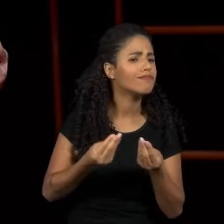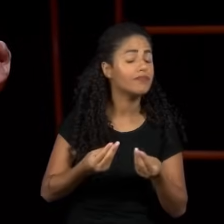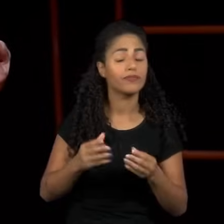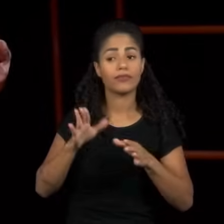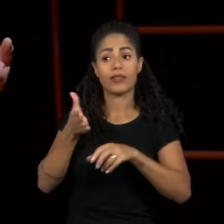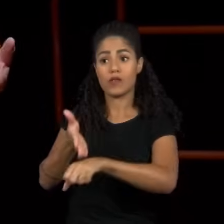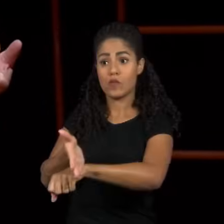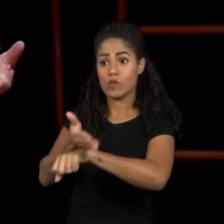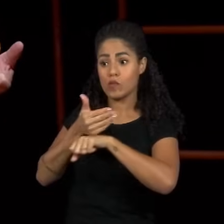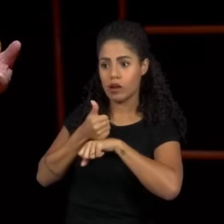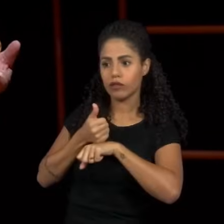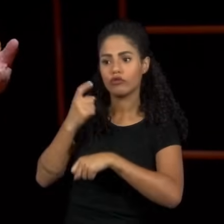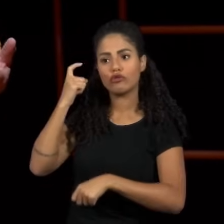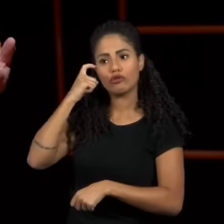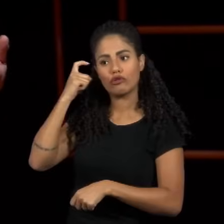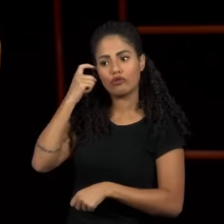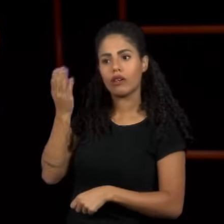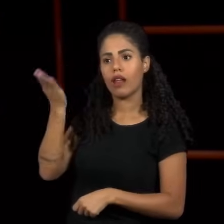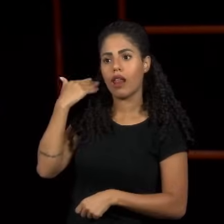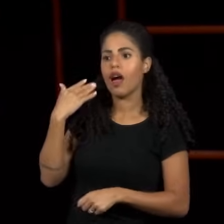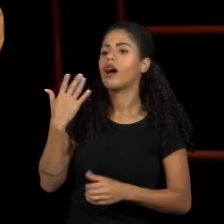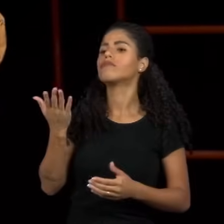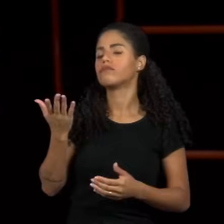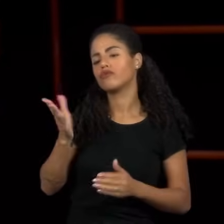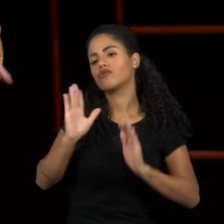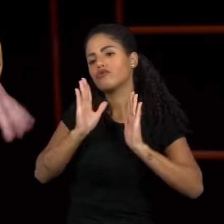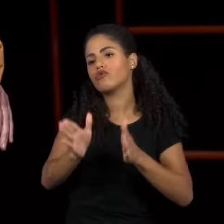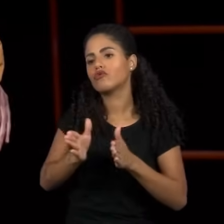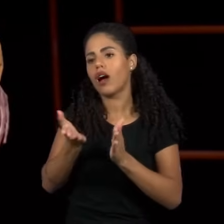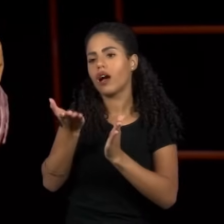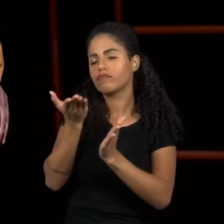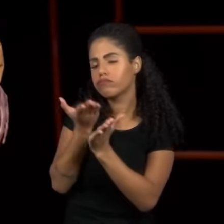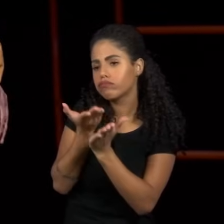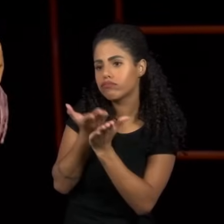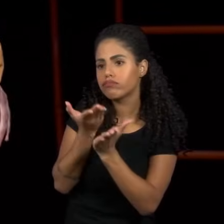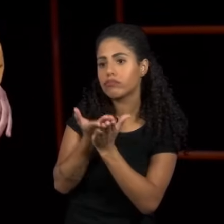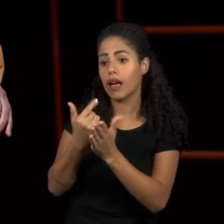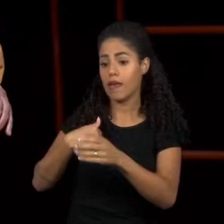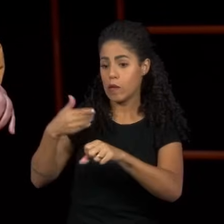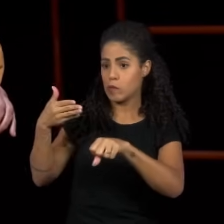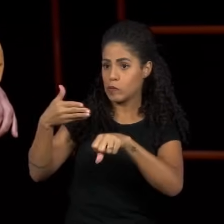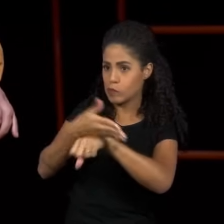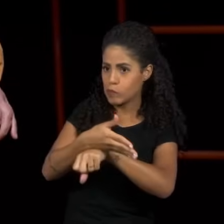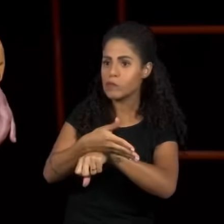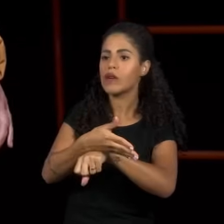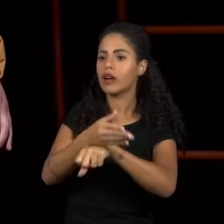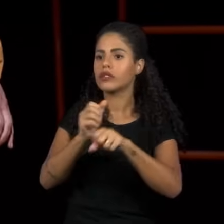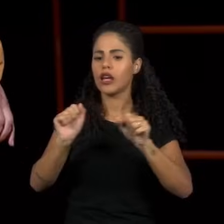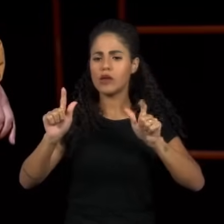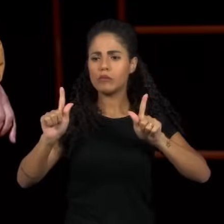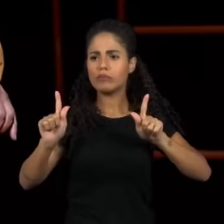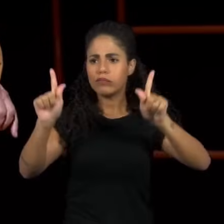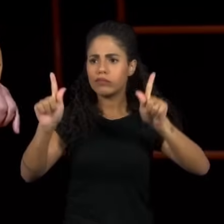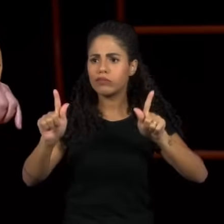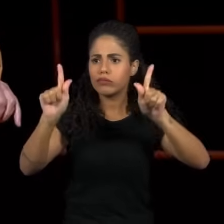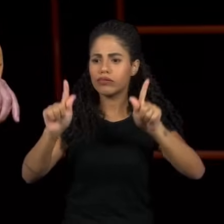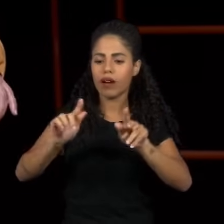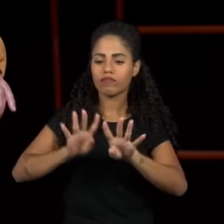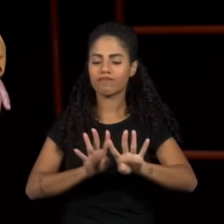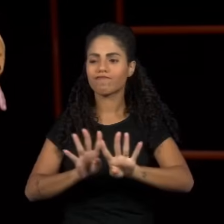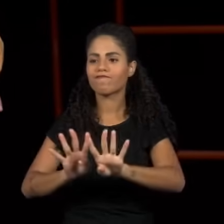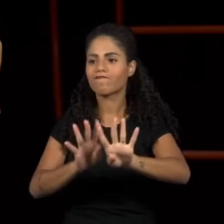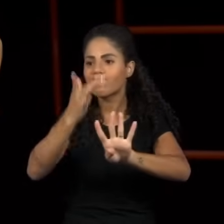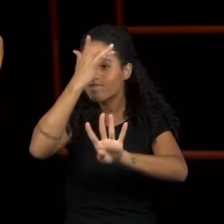antes disso, já no secundário, né? eu já participava um pouco de manifestações, as passeatas,